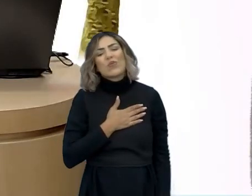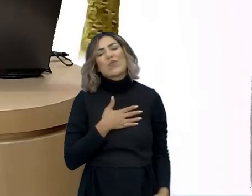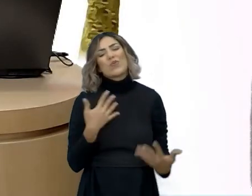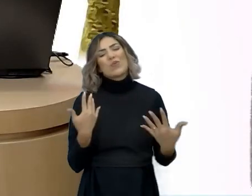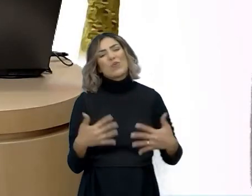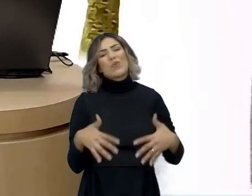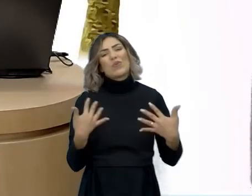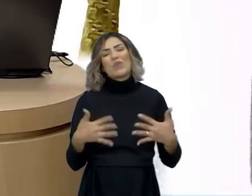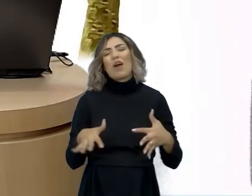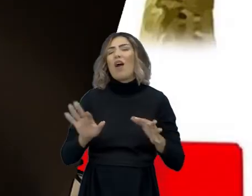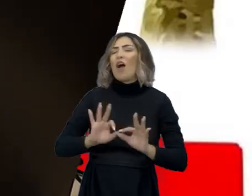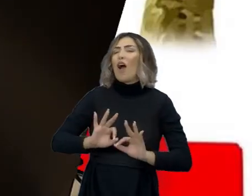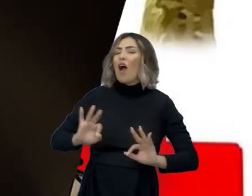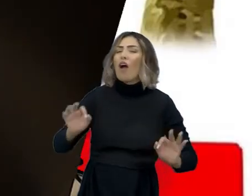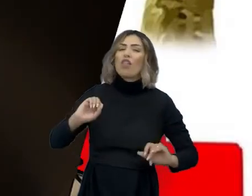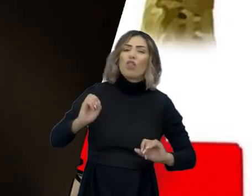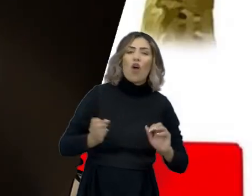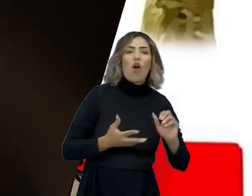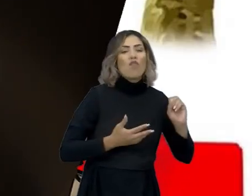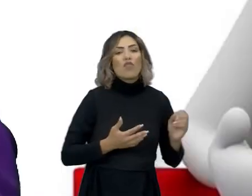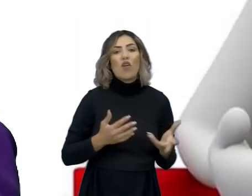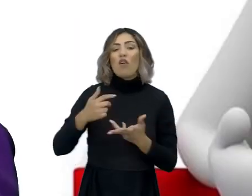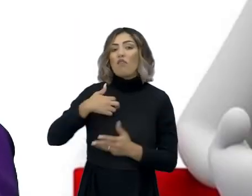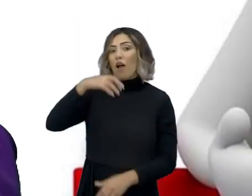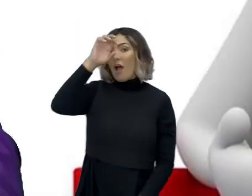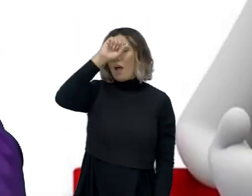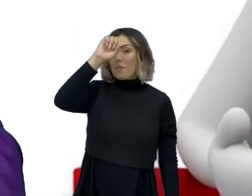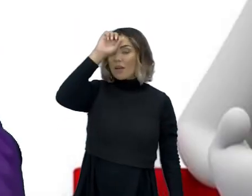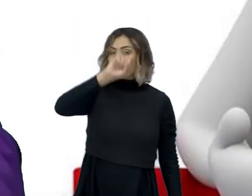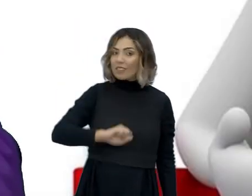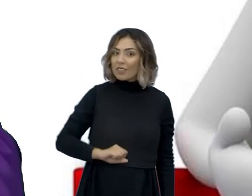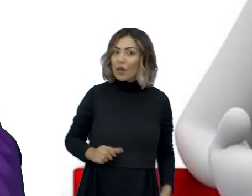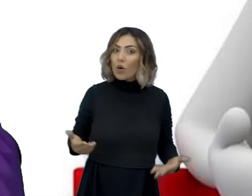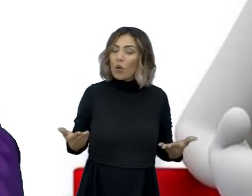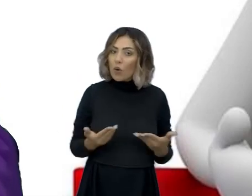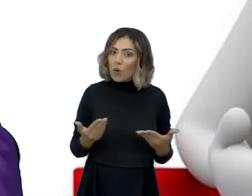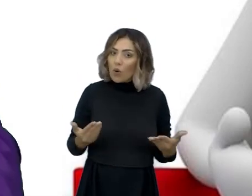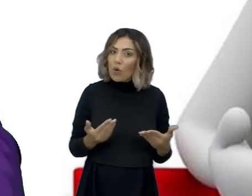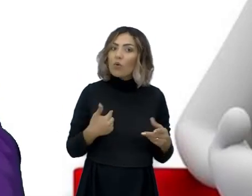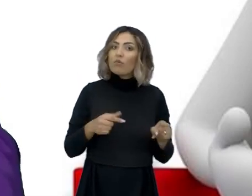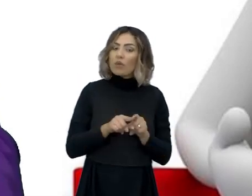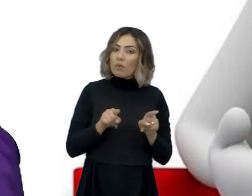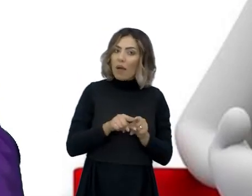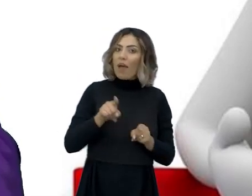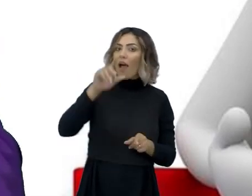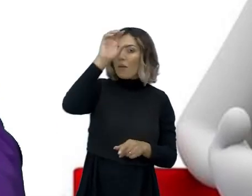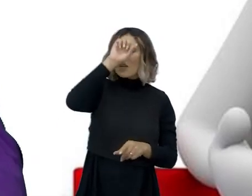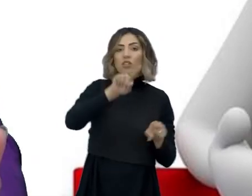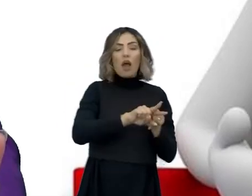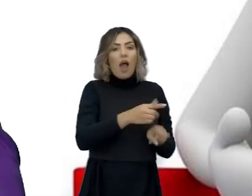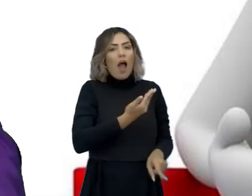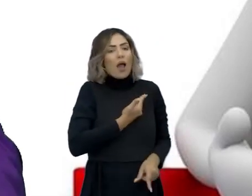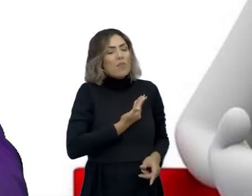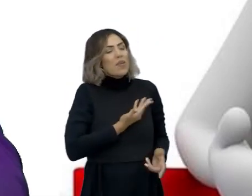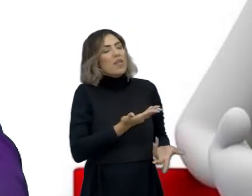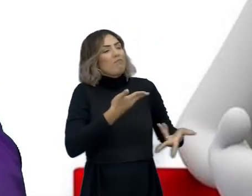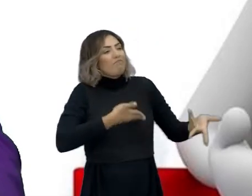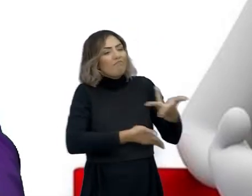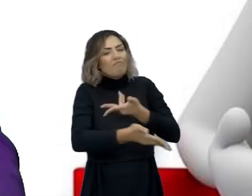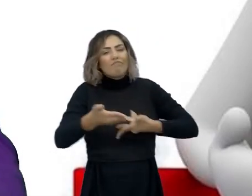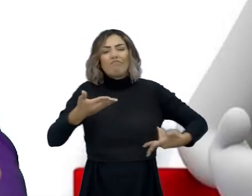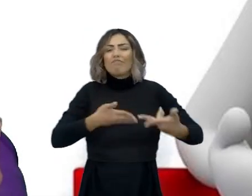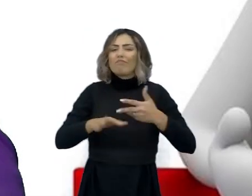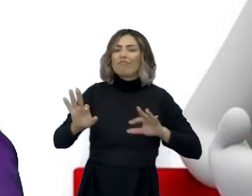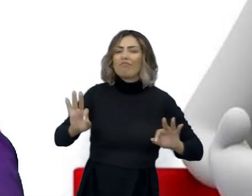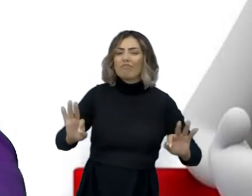novas? Aprendi bastante coisa nova, tá vendo? Gente, eu aprendi também bastante com vocês, eu aprendi com os meus colegas. Foi um prazer ter trabalhado com